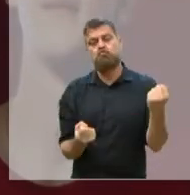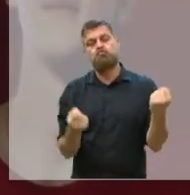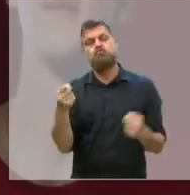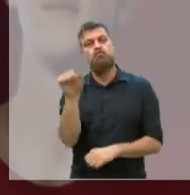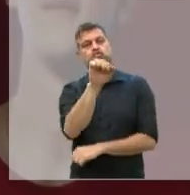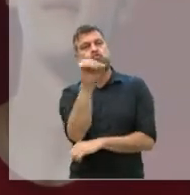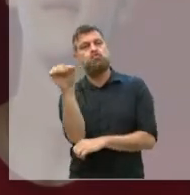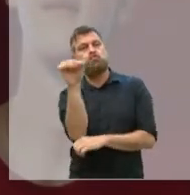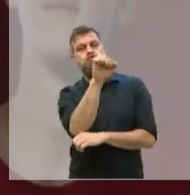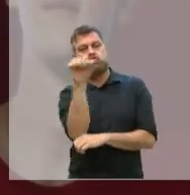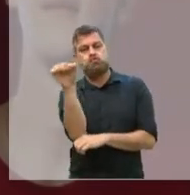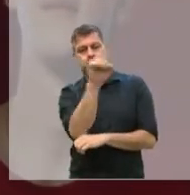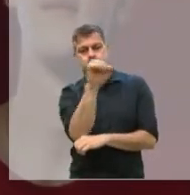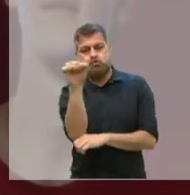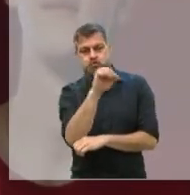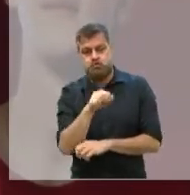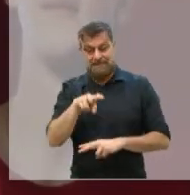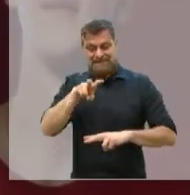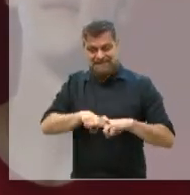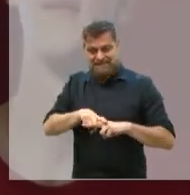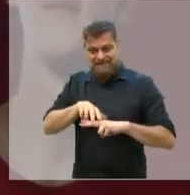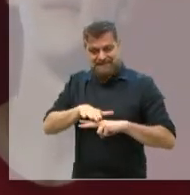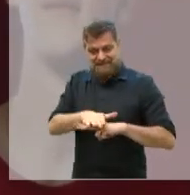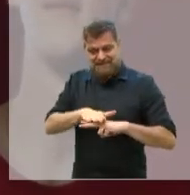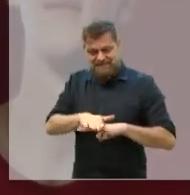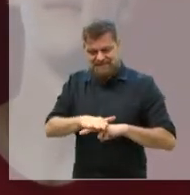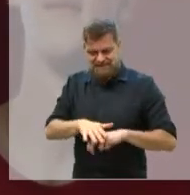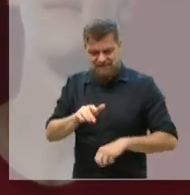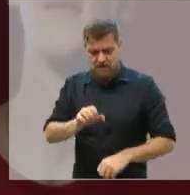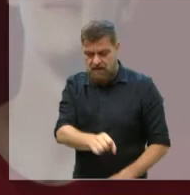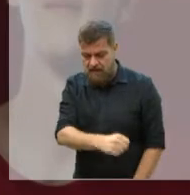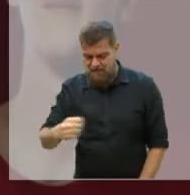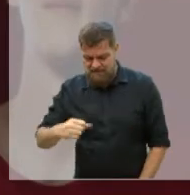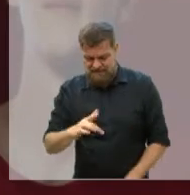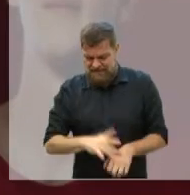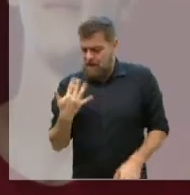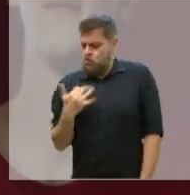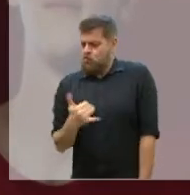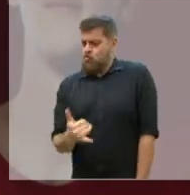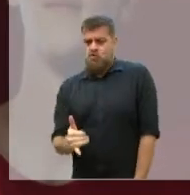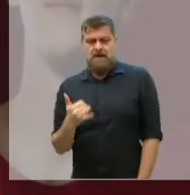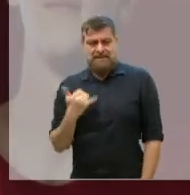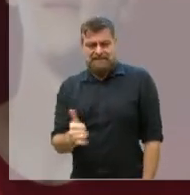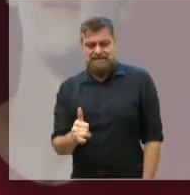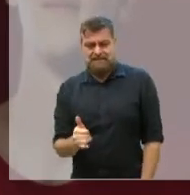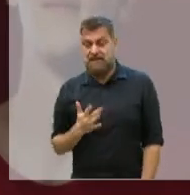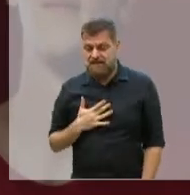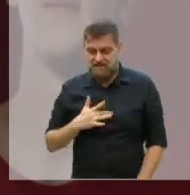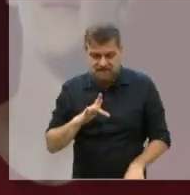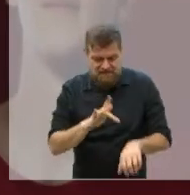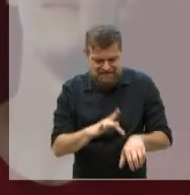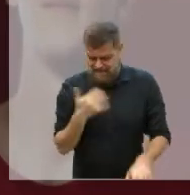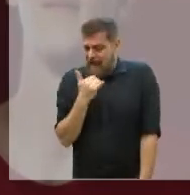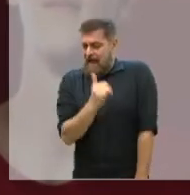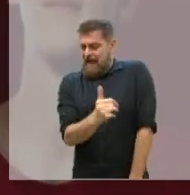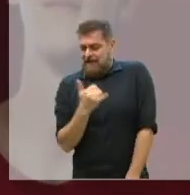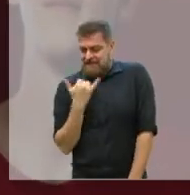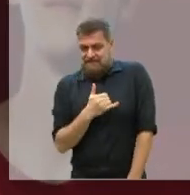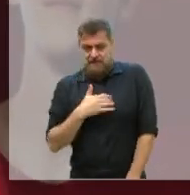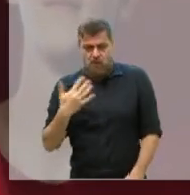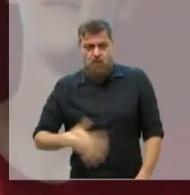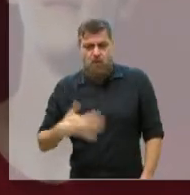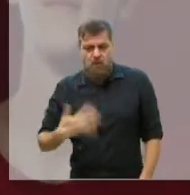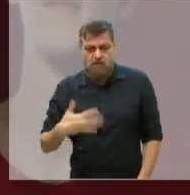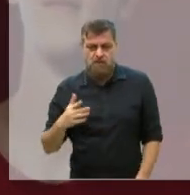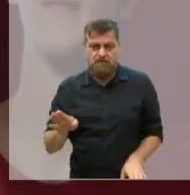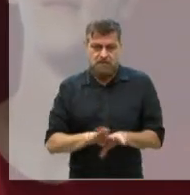carro, ao atritar no banco do carro, pode tomar choque na porta do carro ou da casa. Às vezes a gente encosta alguma coisa e sente. Exatamente.